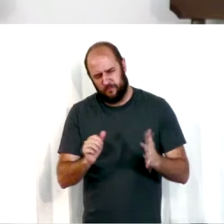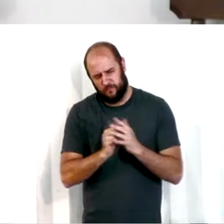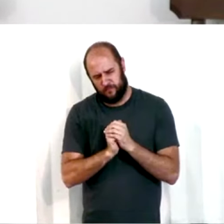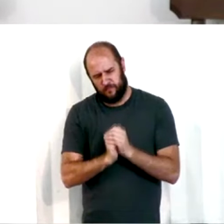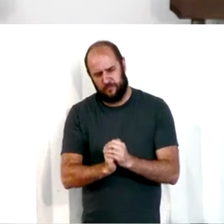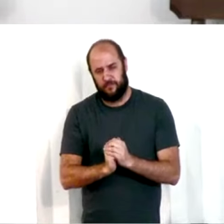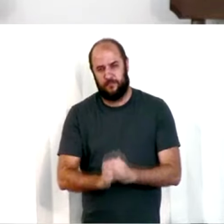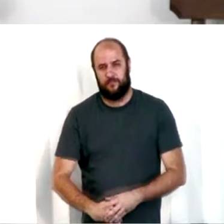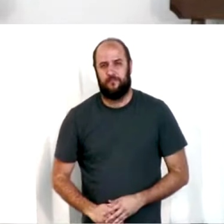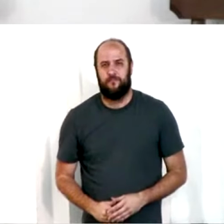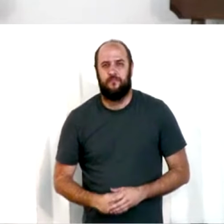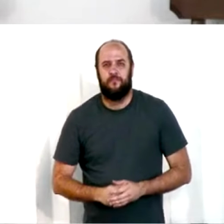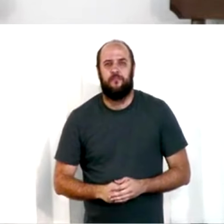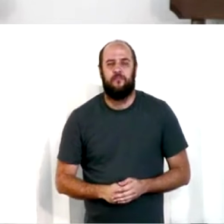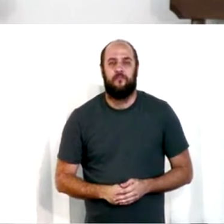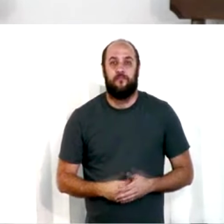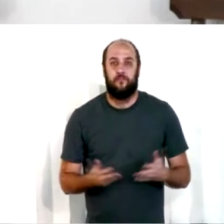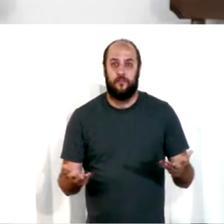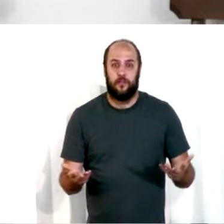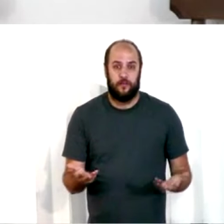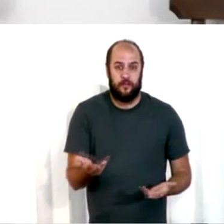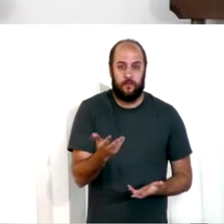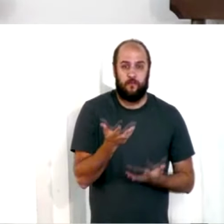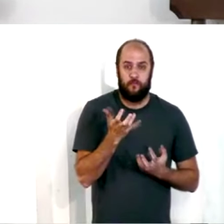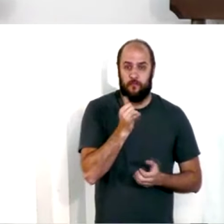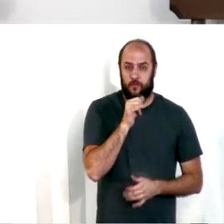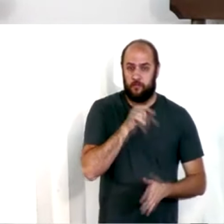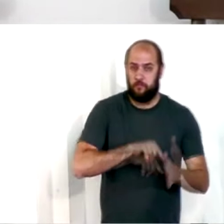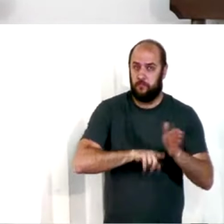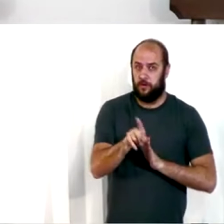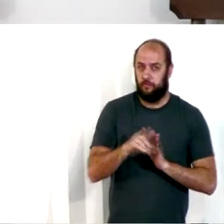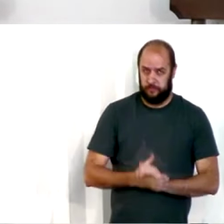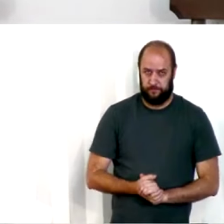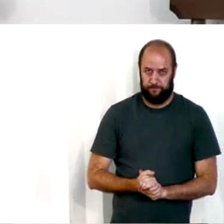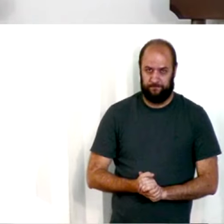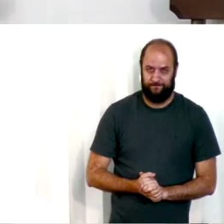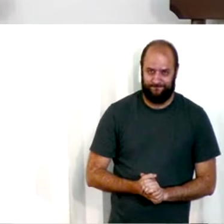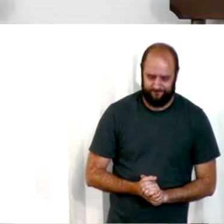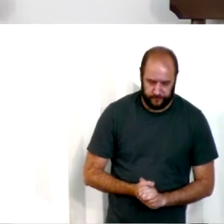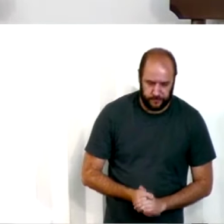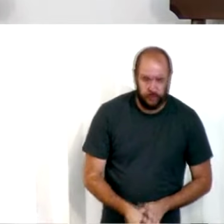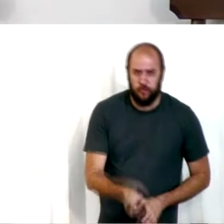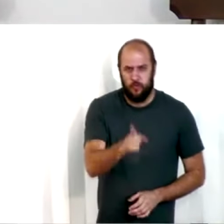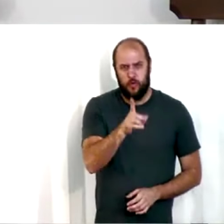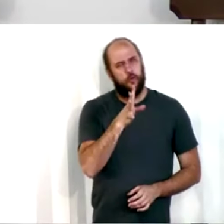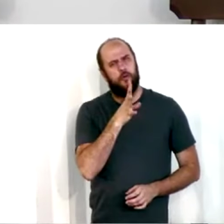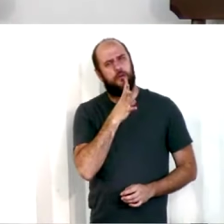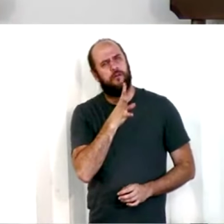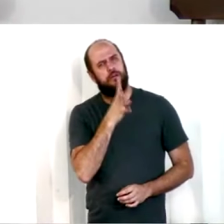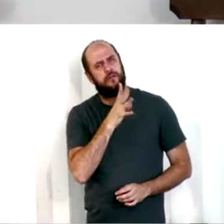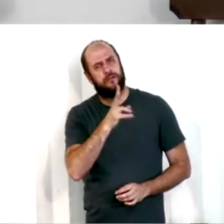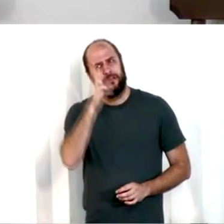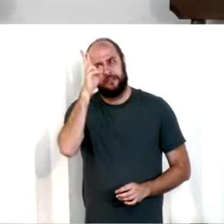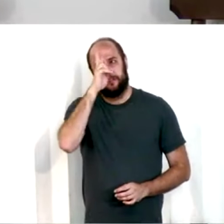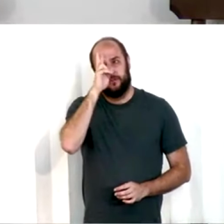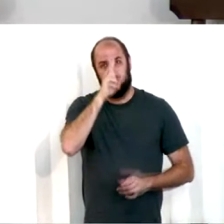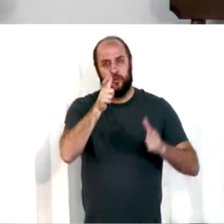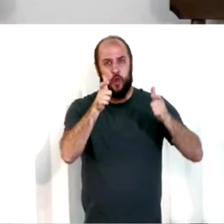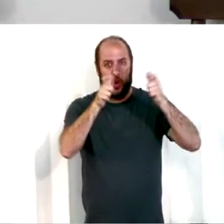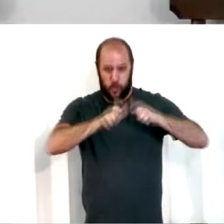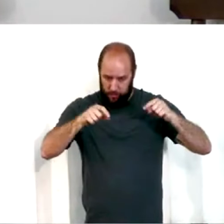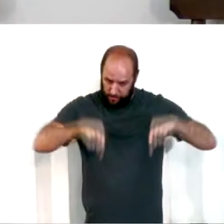Amém. Irmãos, eu gostaria de começar com uma pergunta. Você conhece a história do lugar em que você está